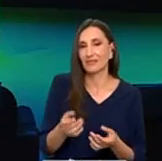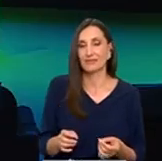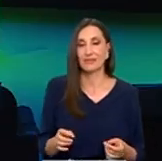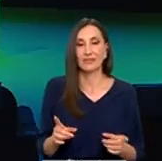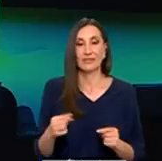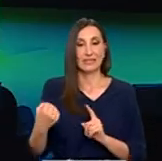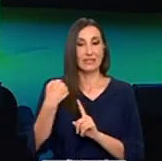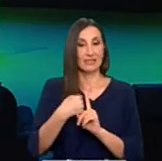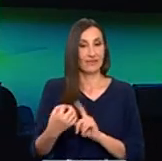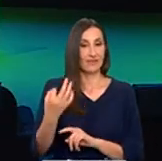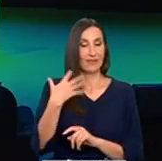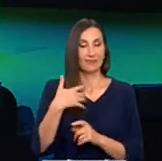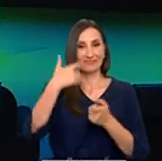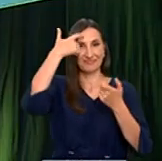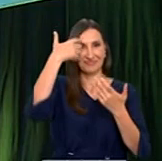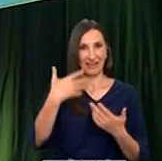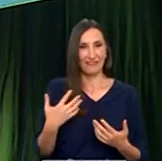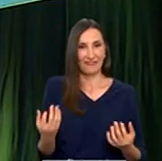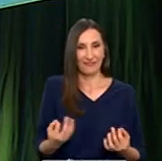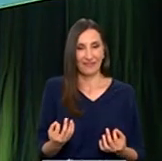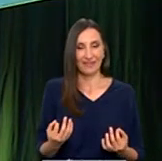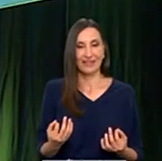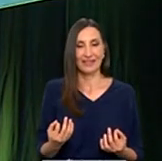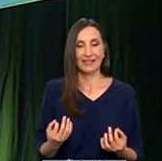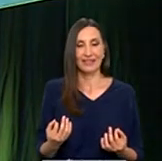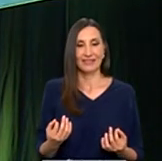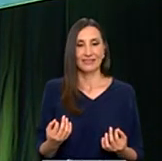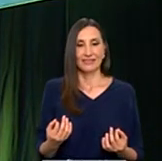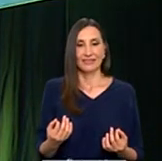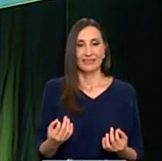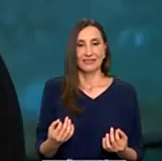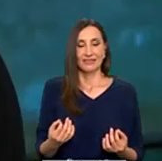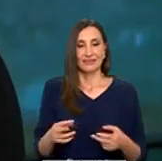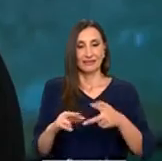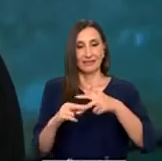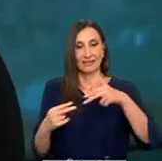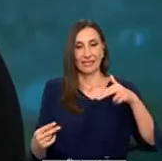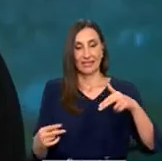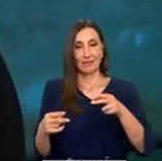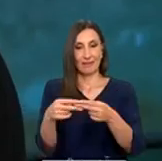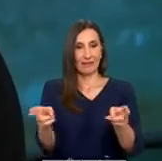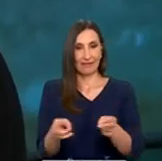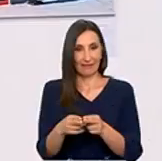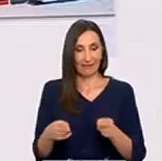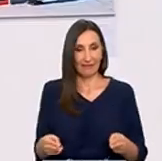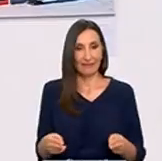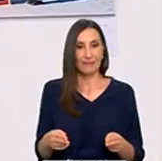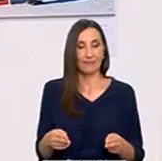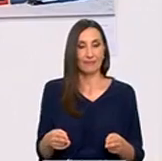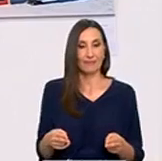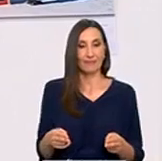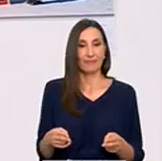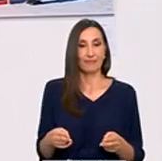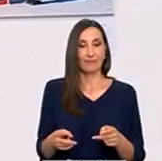um desafio inesperado, exatamente aqui da autarquia de Angra do Heroísmo, para uma